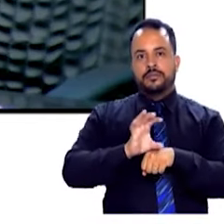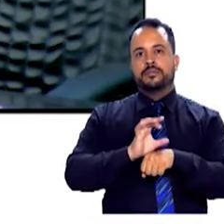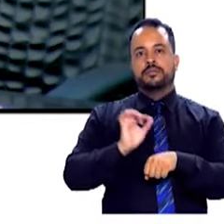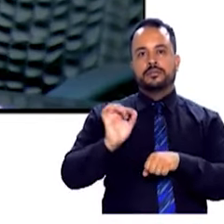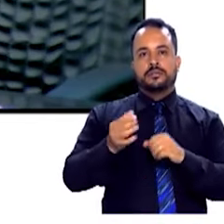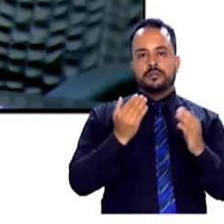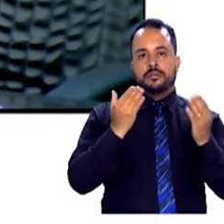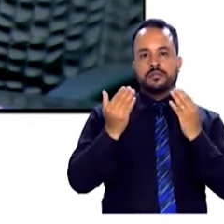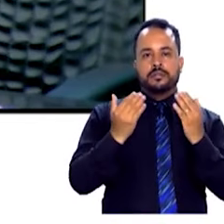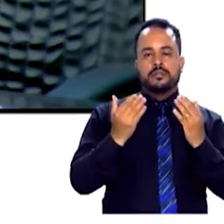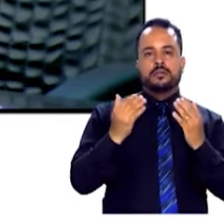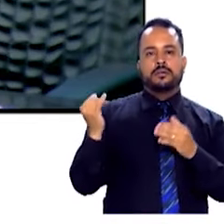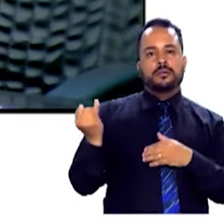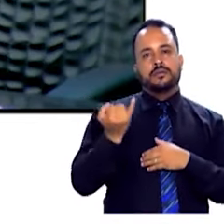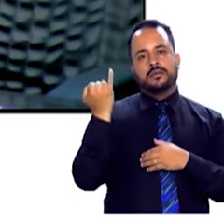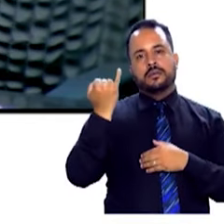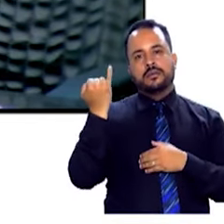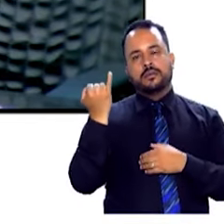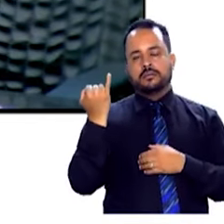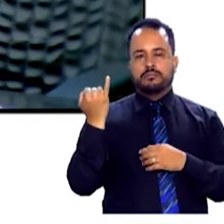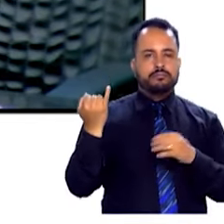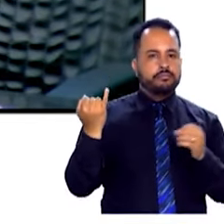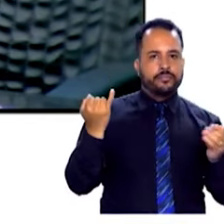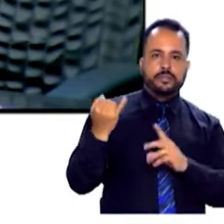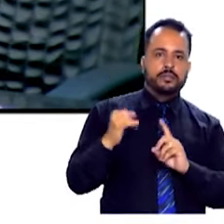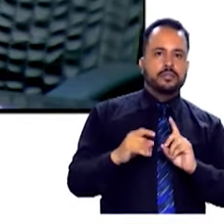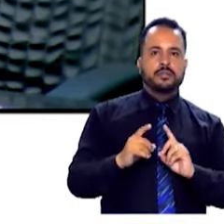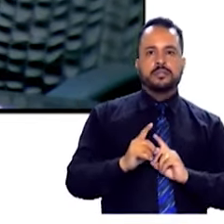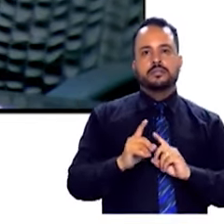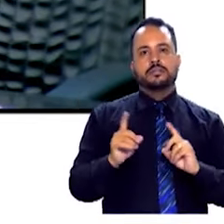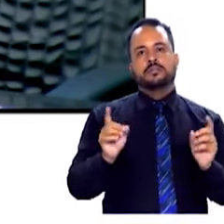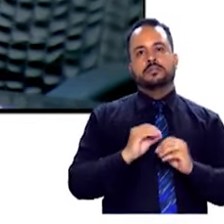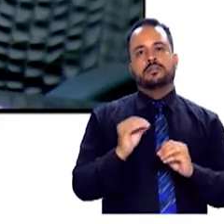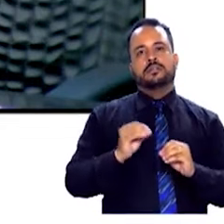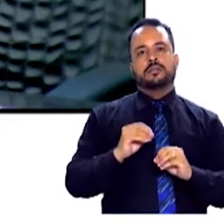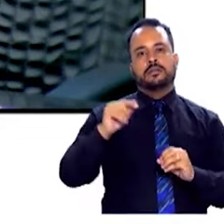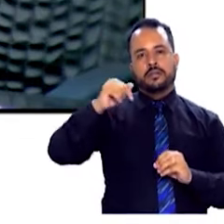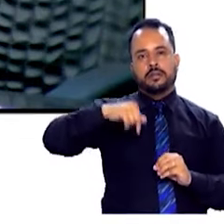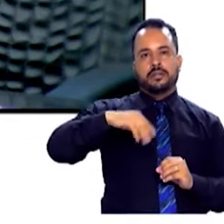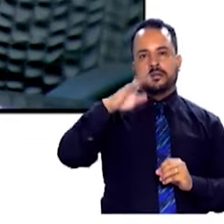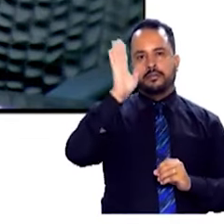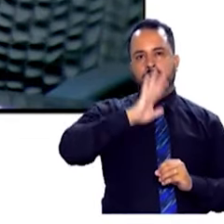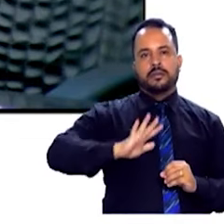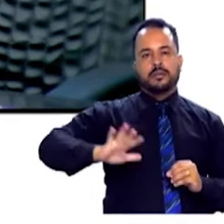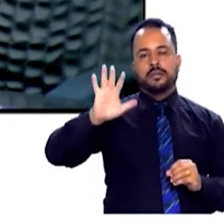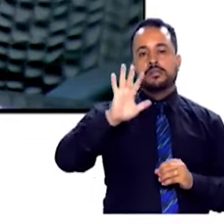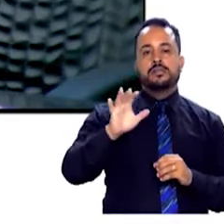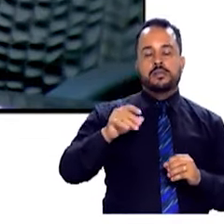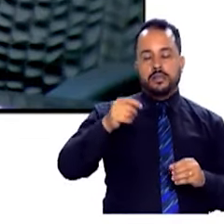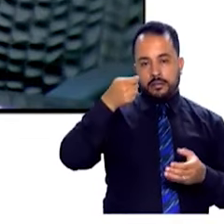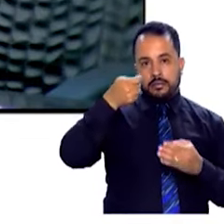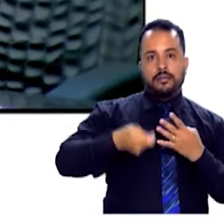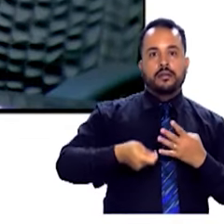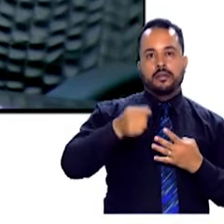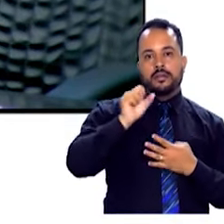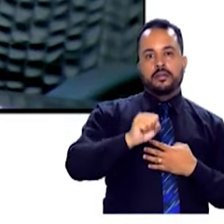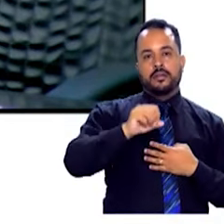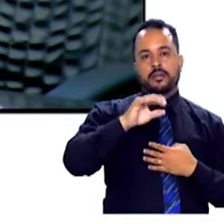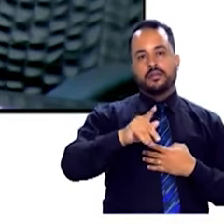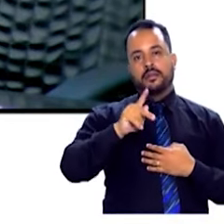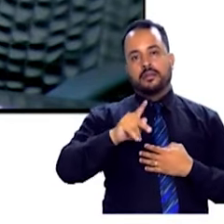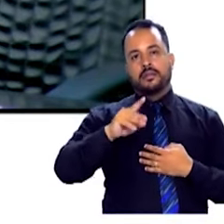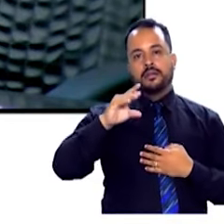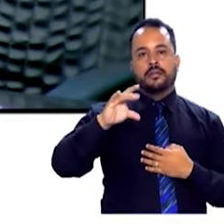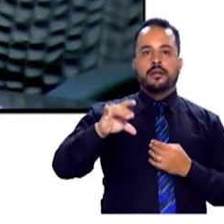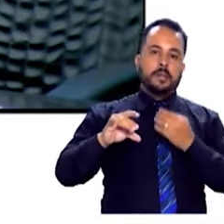presumido isso não é novidade no Brasil nós temos hipótese de repercussão geral presumida no CPC nós temos várias hipóteses de relevância da questão geral